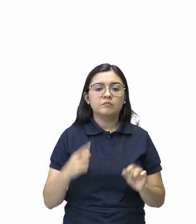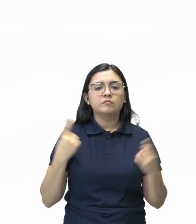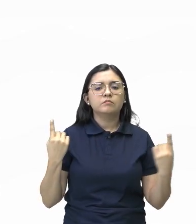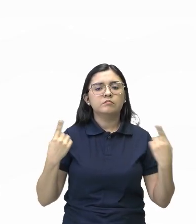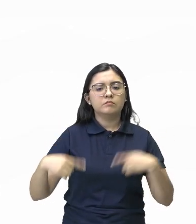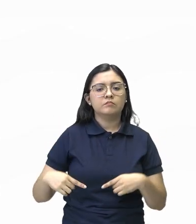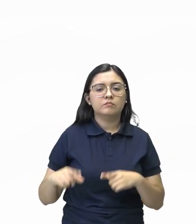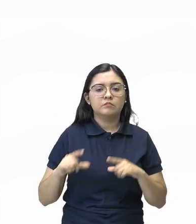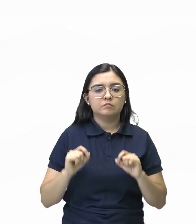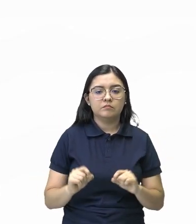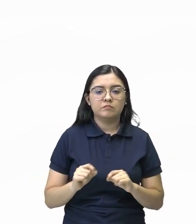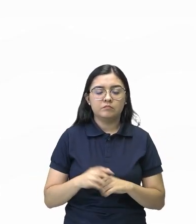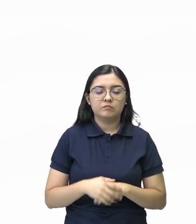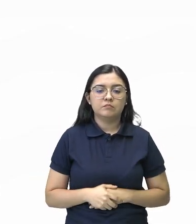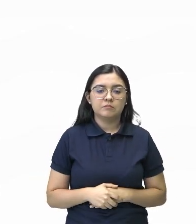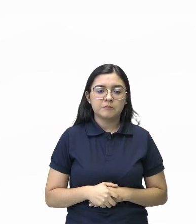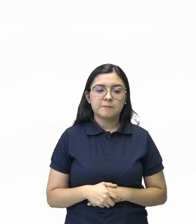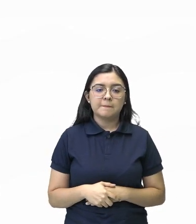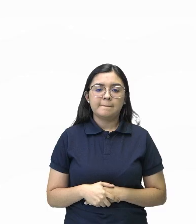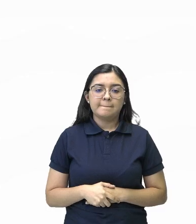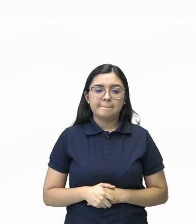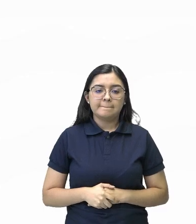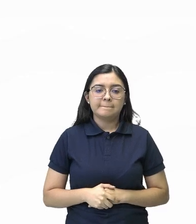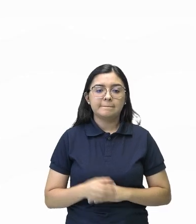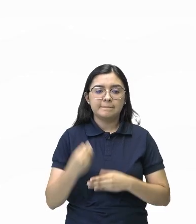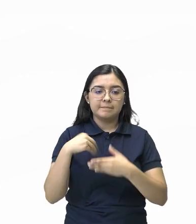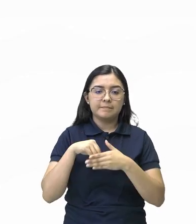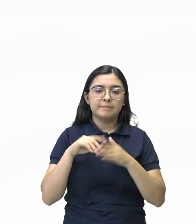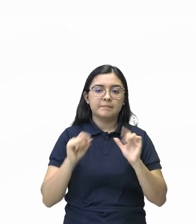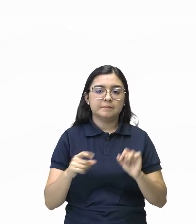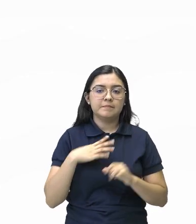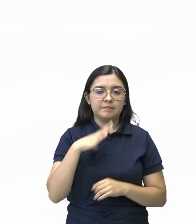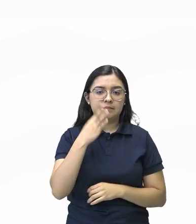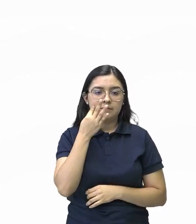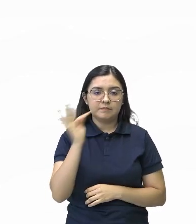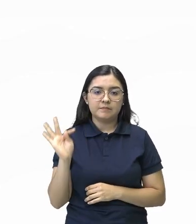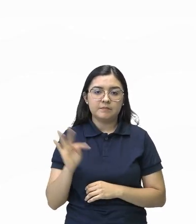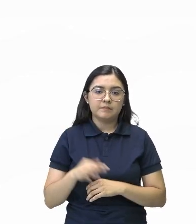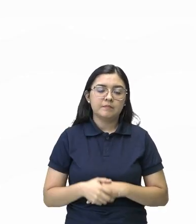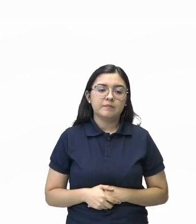desafia o gradualismo estrito, né, dentro dessa teoria